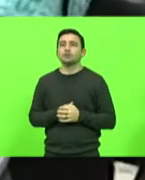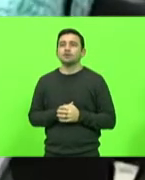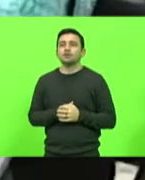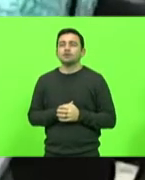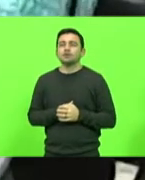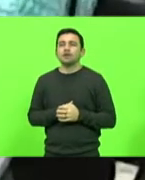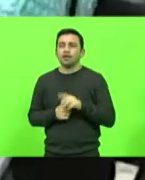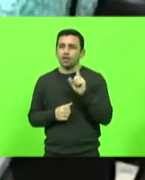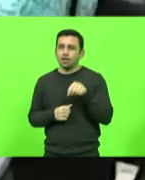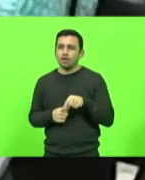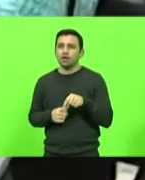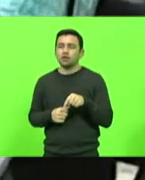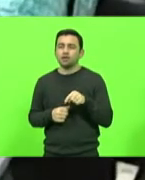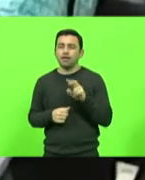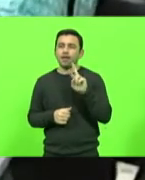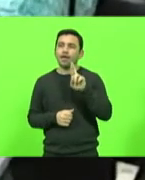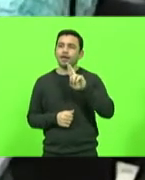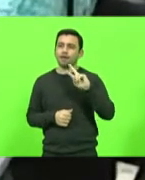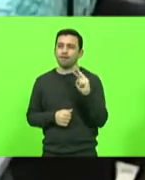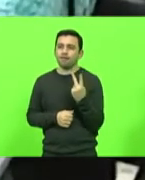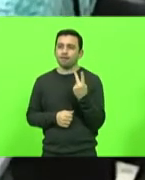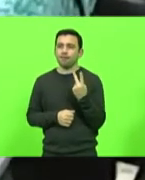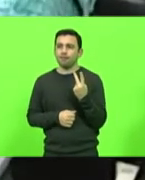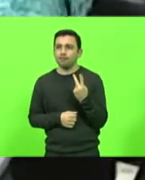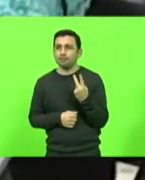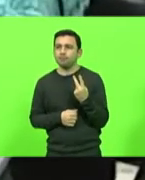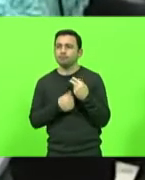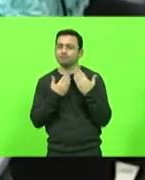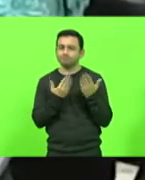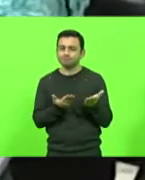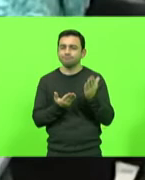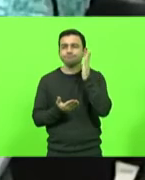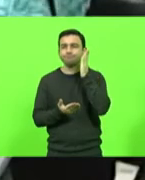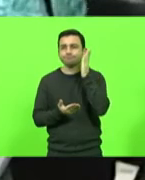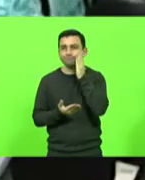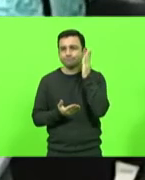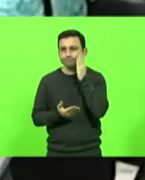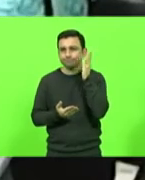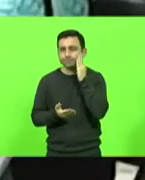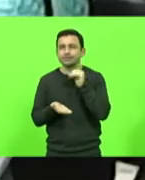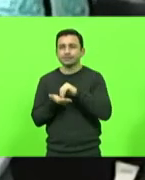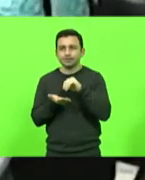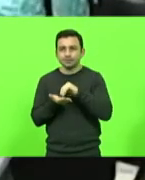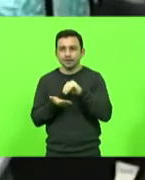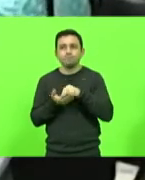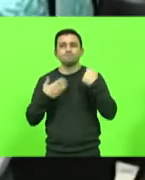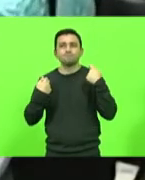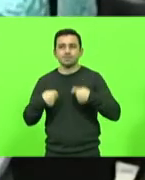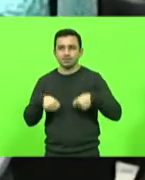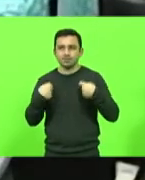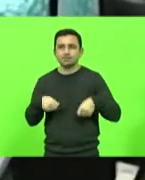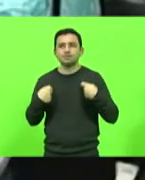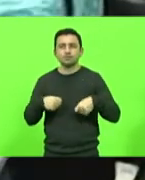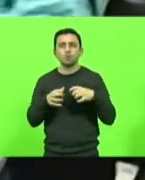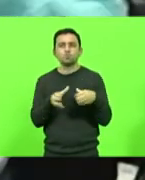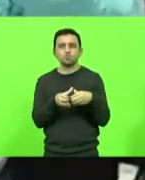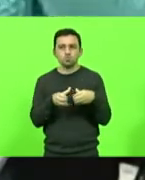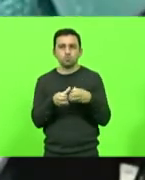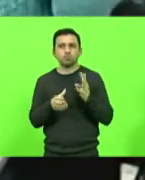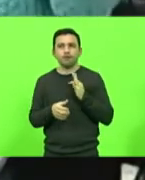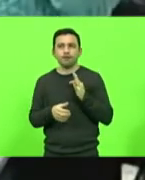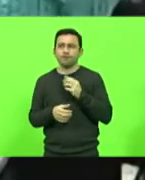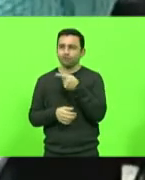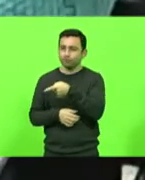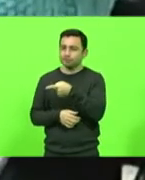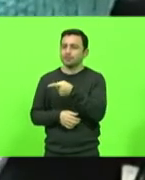sobre os recursos humanos, e que a gente sabe, sim, que a nossa secretaria, a gente precisa de um corpo técnico, né? A senhora já colocou